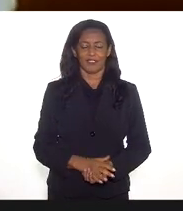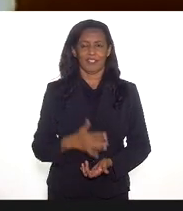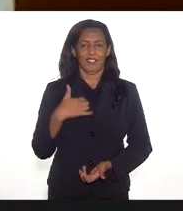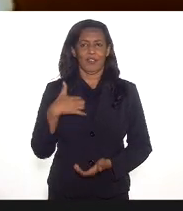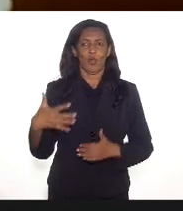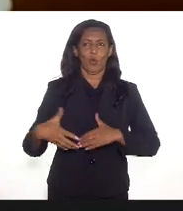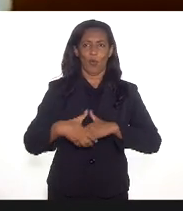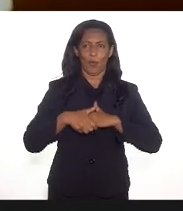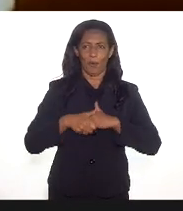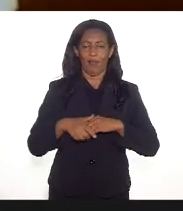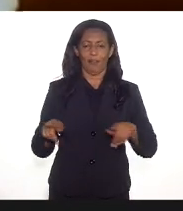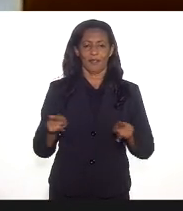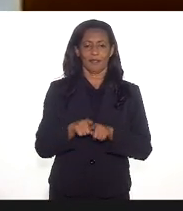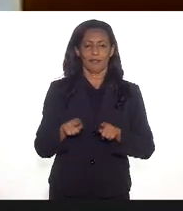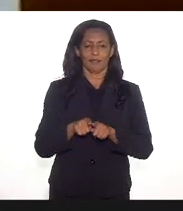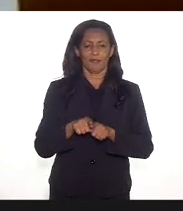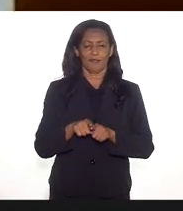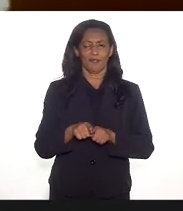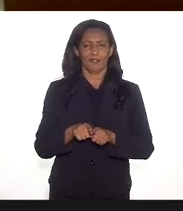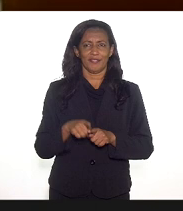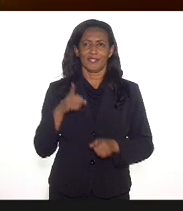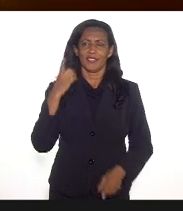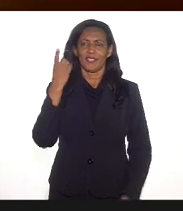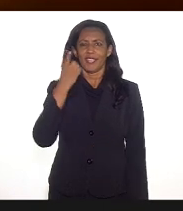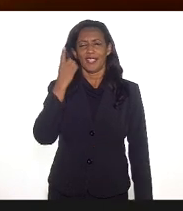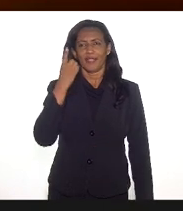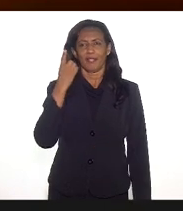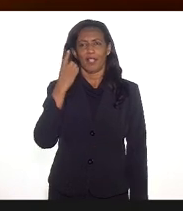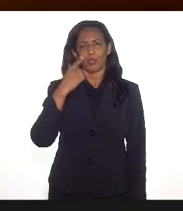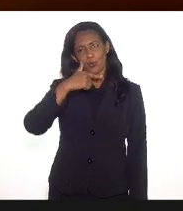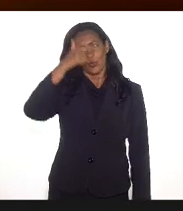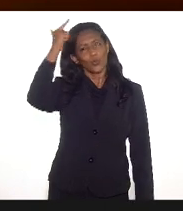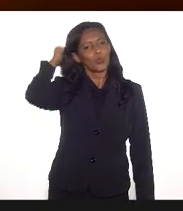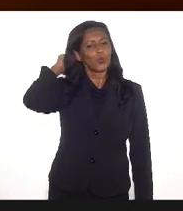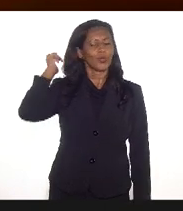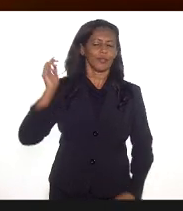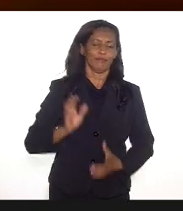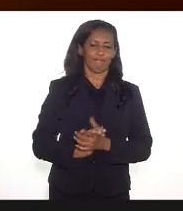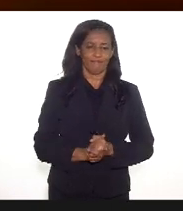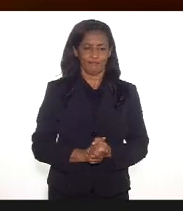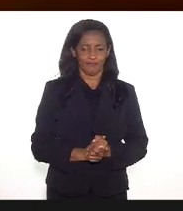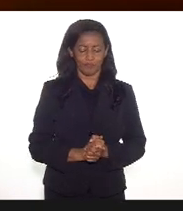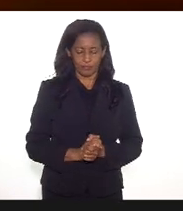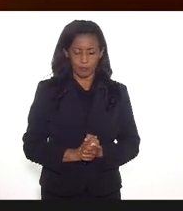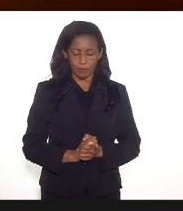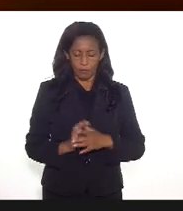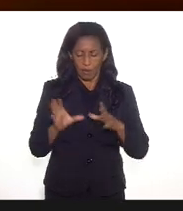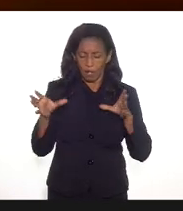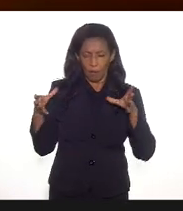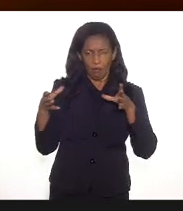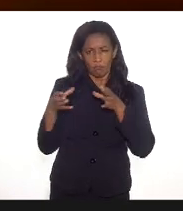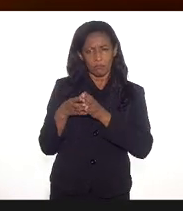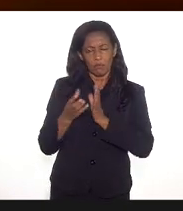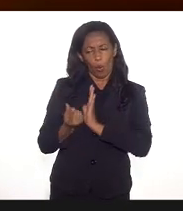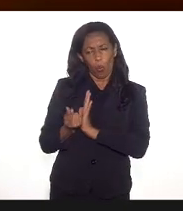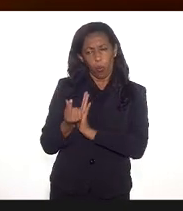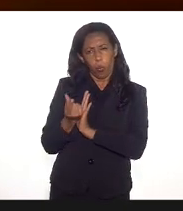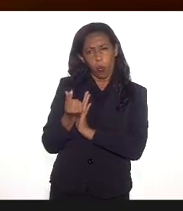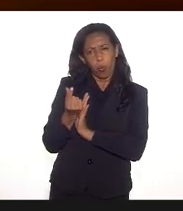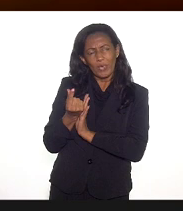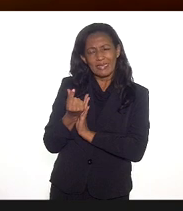mais uma vez ao deputado Luiz Paulo Corrêa da Rocha. O campo tributação é um campo